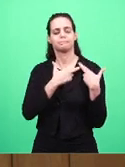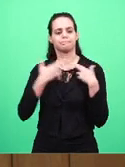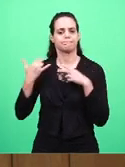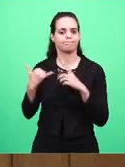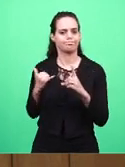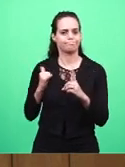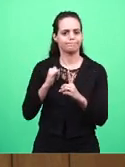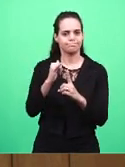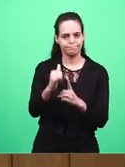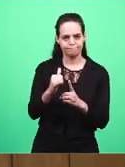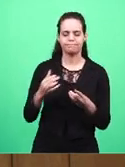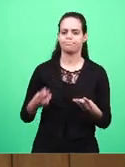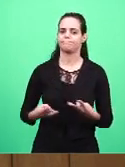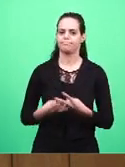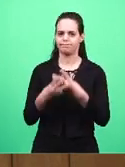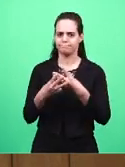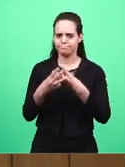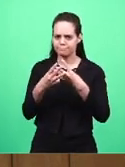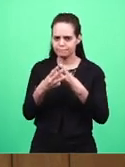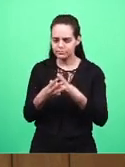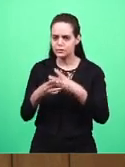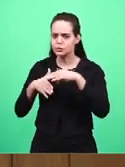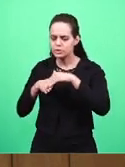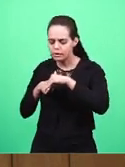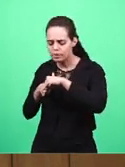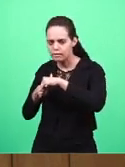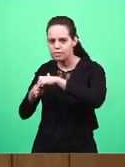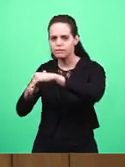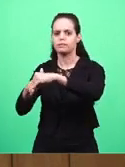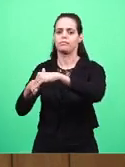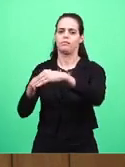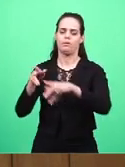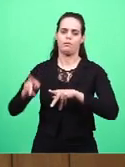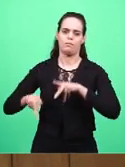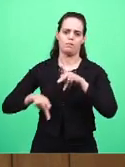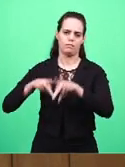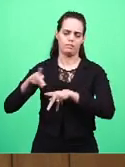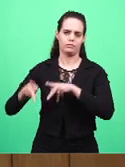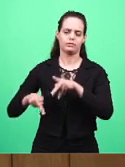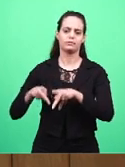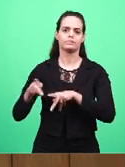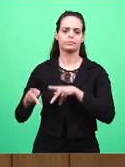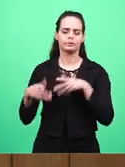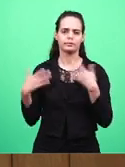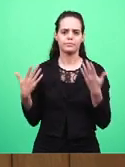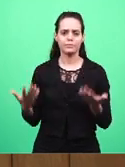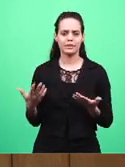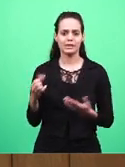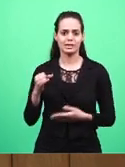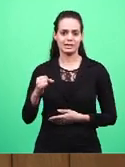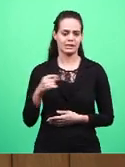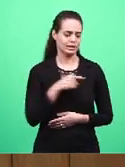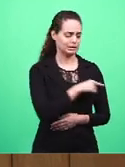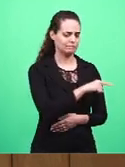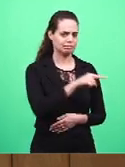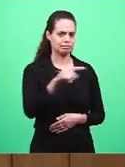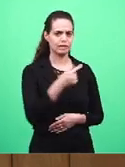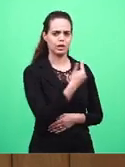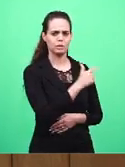Pronto? Quem sabe, levante a mão. Desvio moral que você encontrou aí no texto, quais foram?